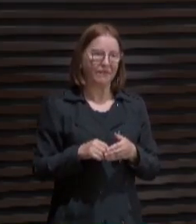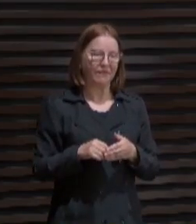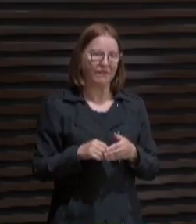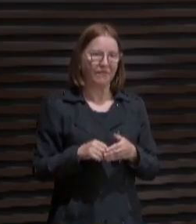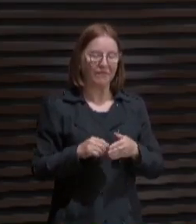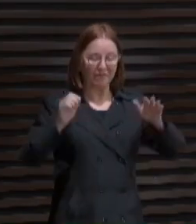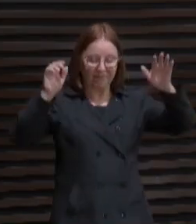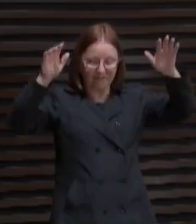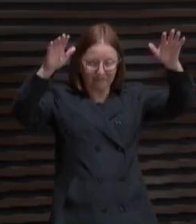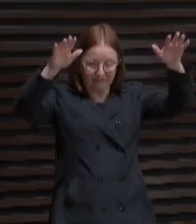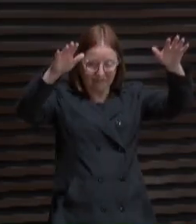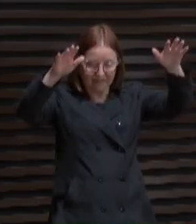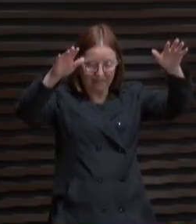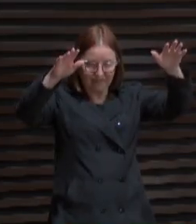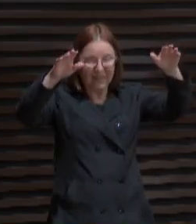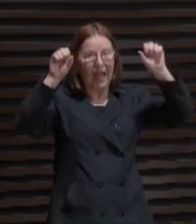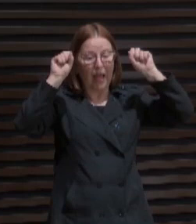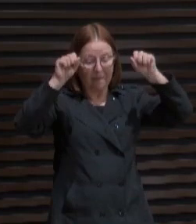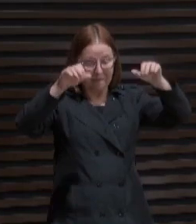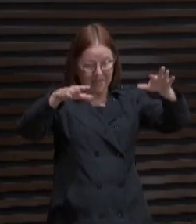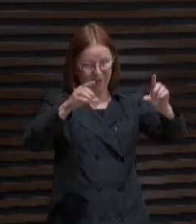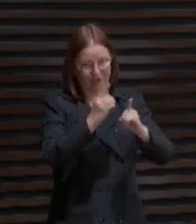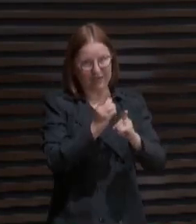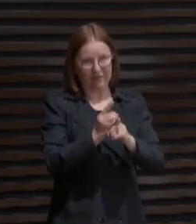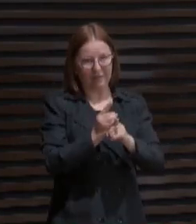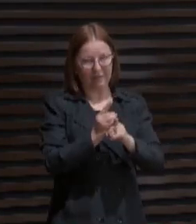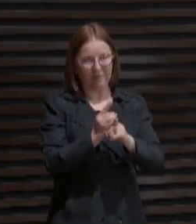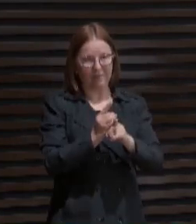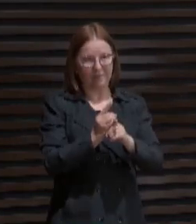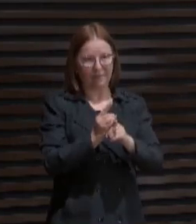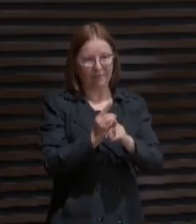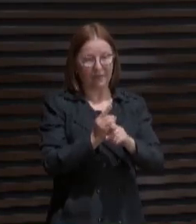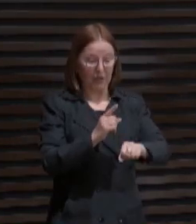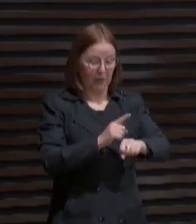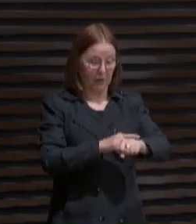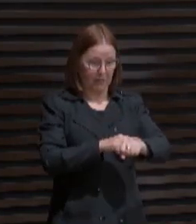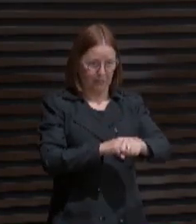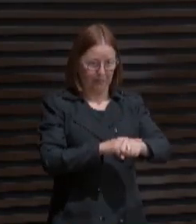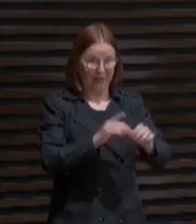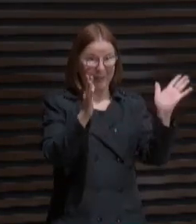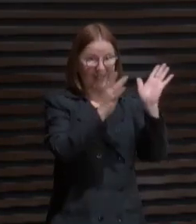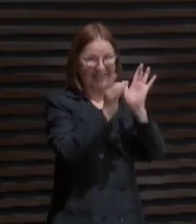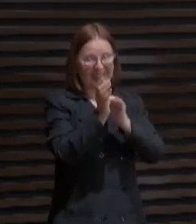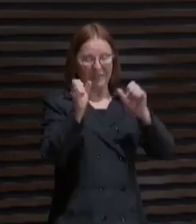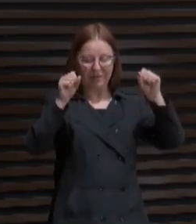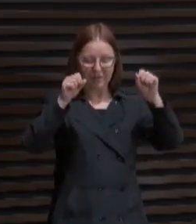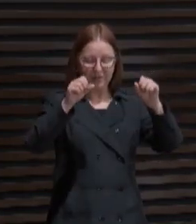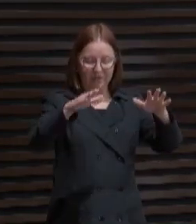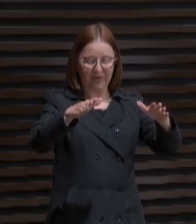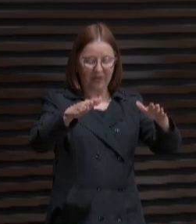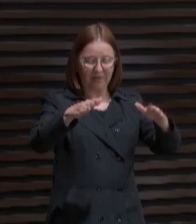as mãos, os abençoou. Aconteceu que, enquanto os abençoava, ia se